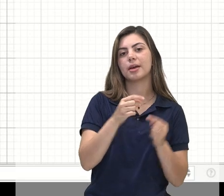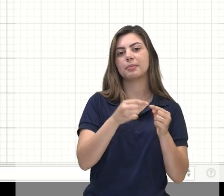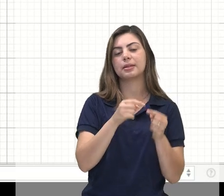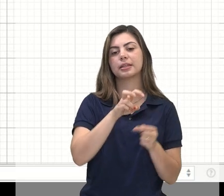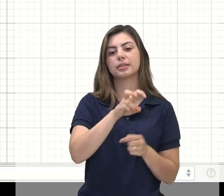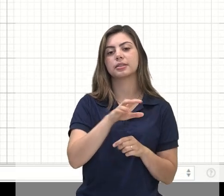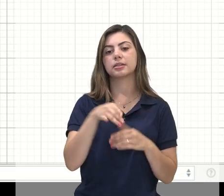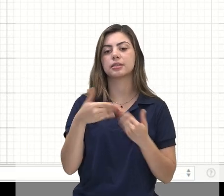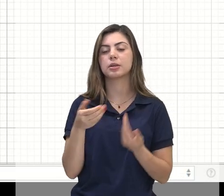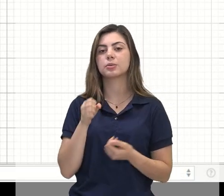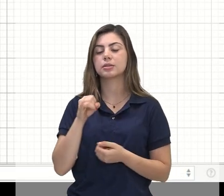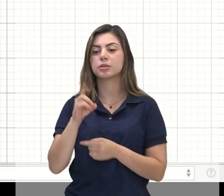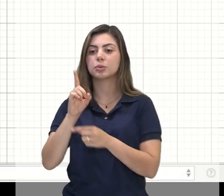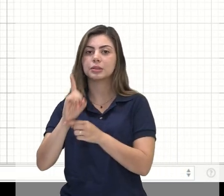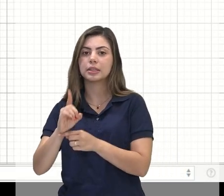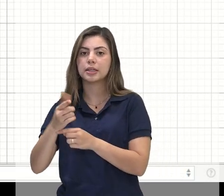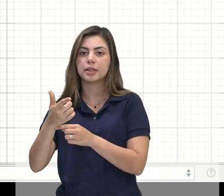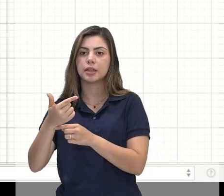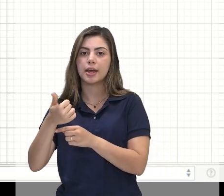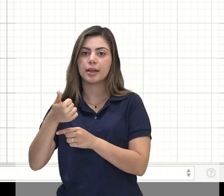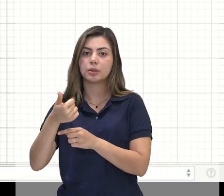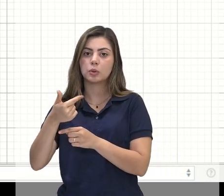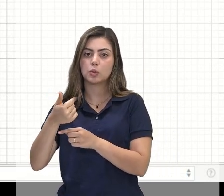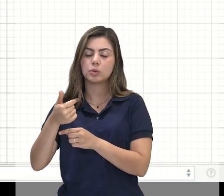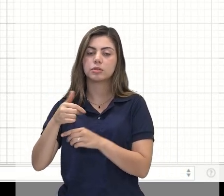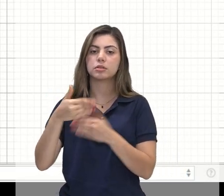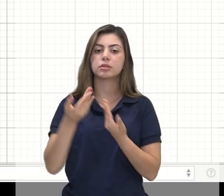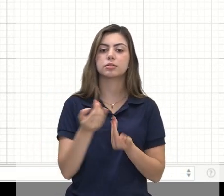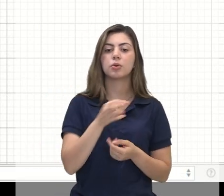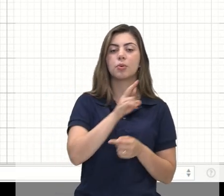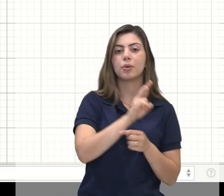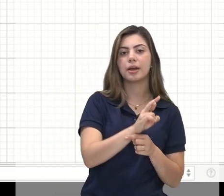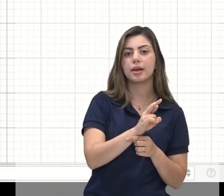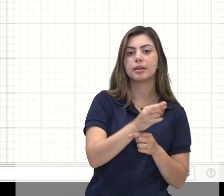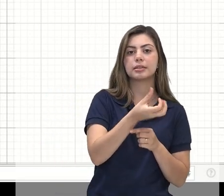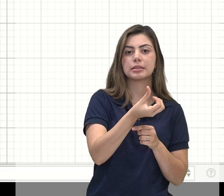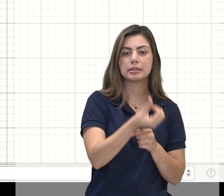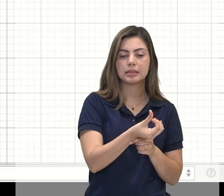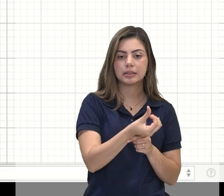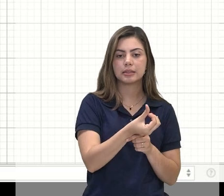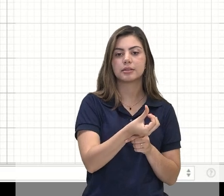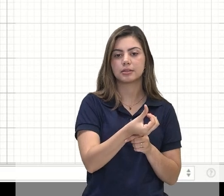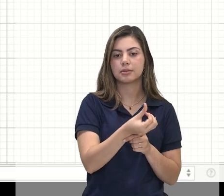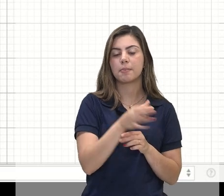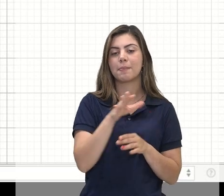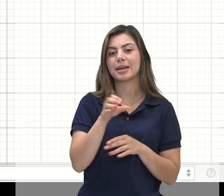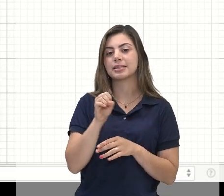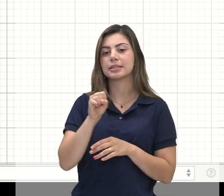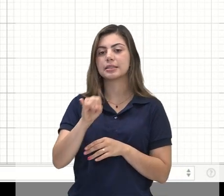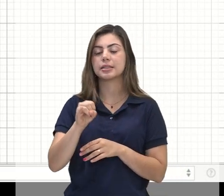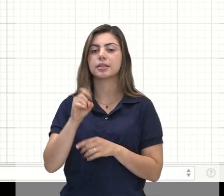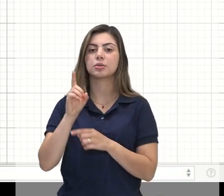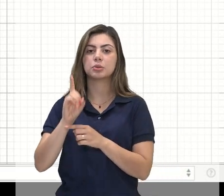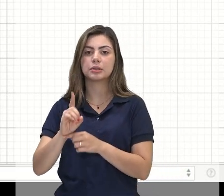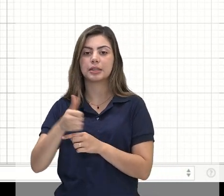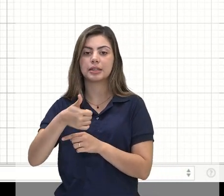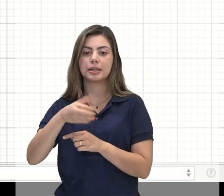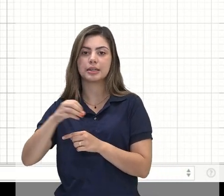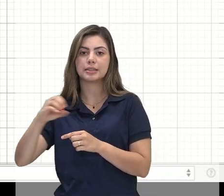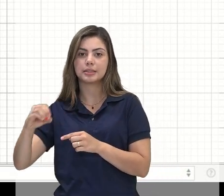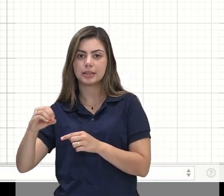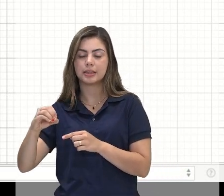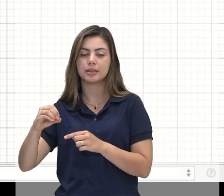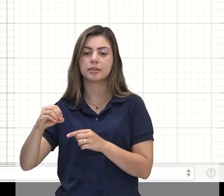diâmetro é 12, o raio 6. Se o diâmetro é 100, o raio vai ser 50. Sempre o diâmetro